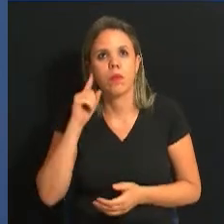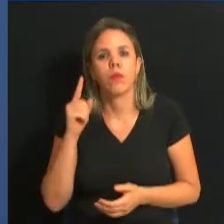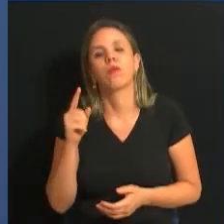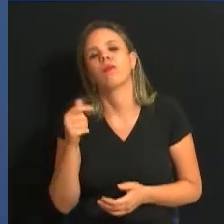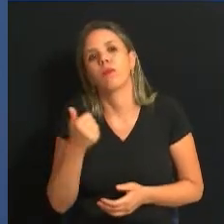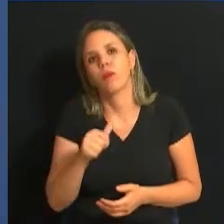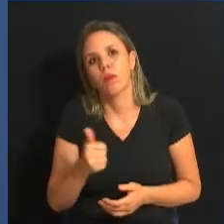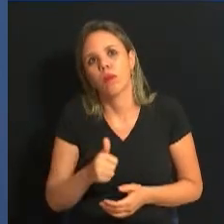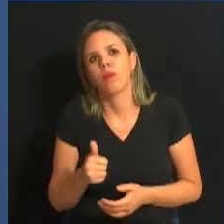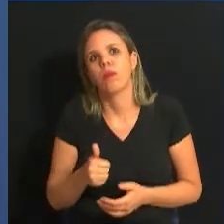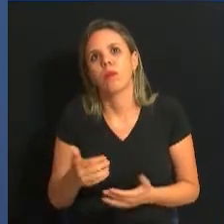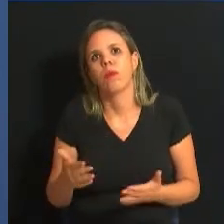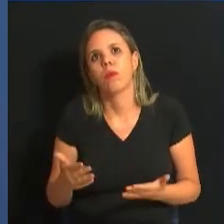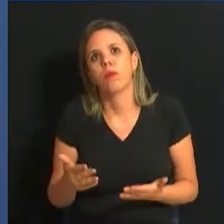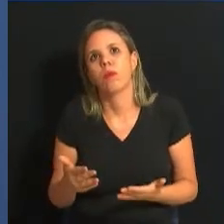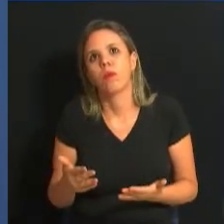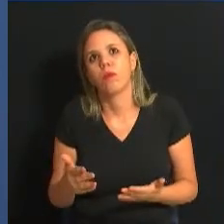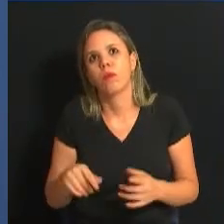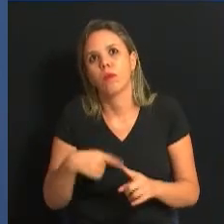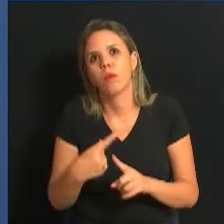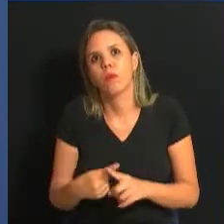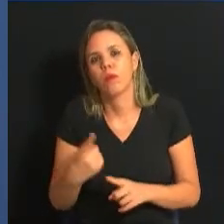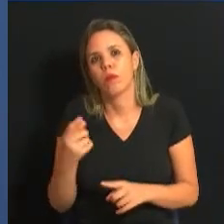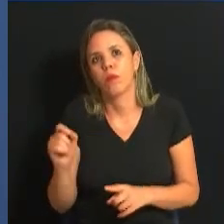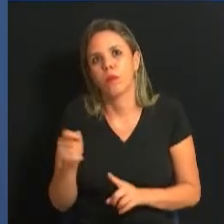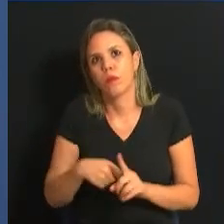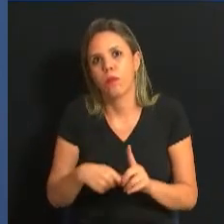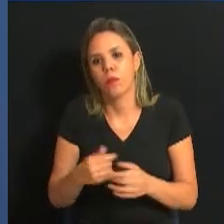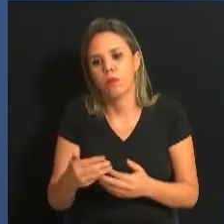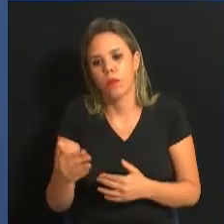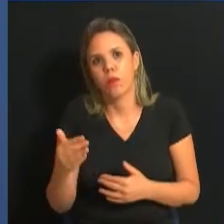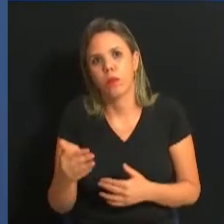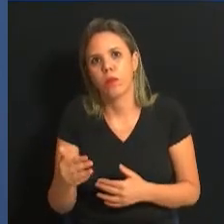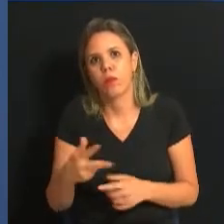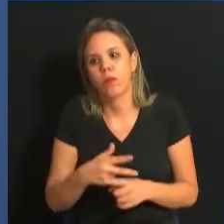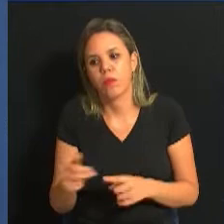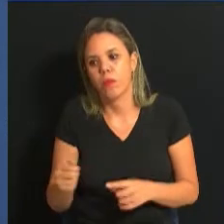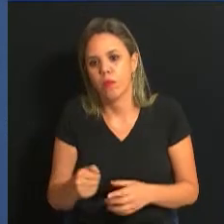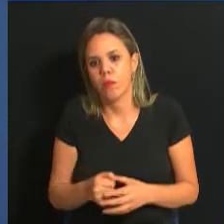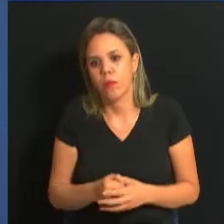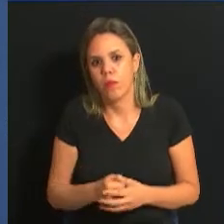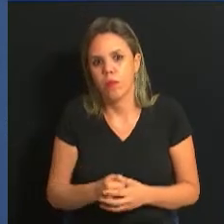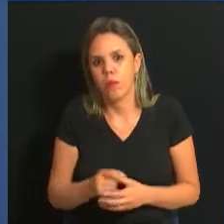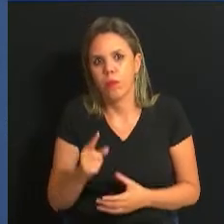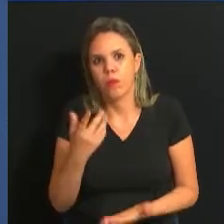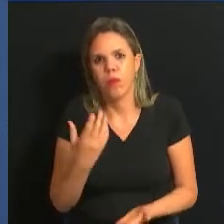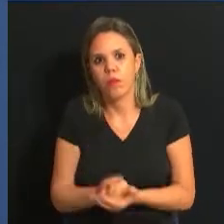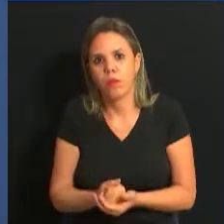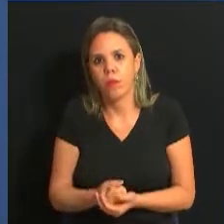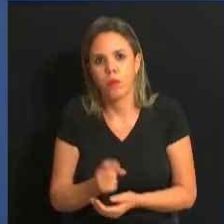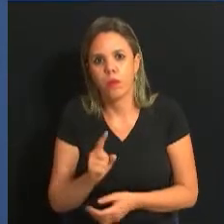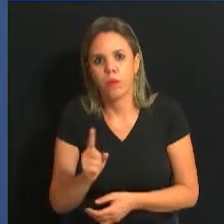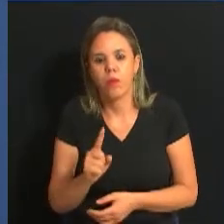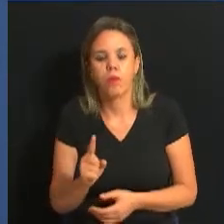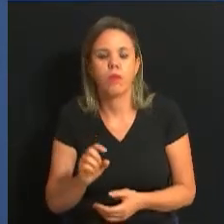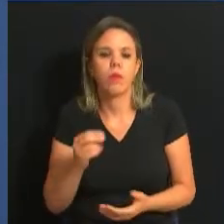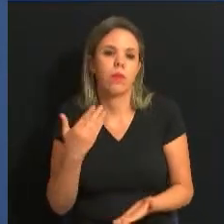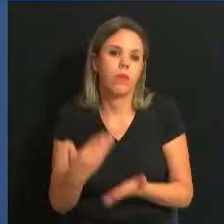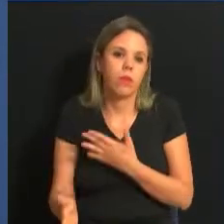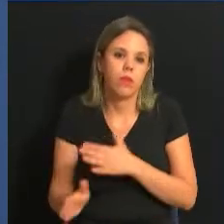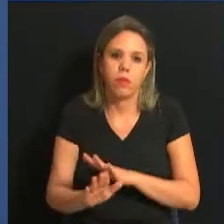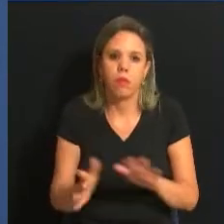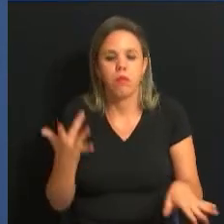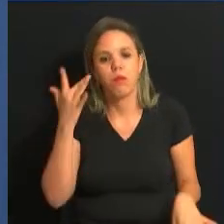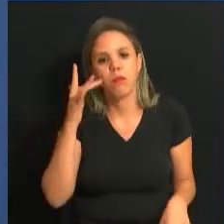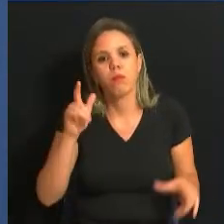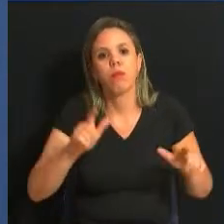seja, hoje mais 10 meses aí para o vencimento. Olha, eu não recebi o carnê, ou eu perdi, não sei onde